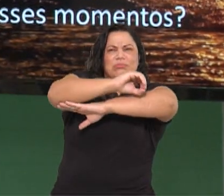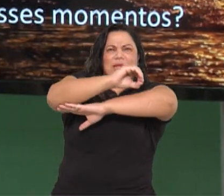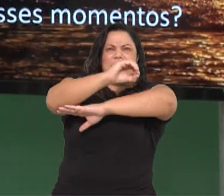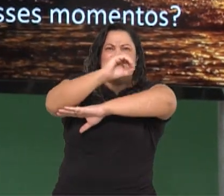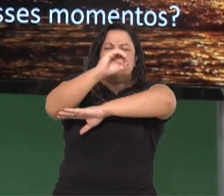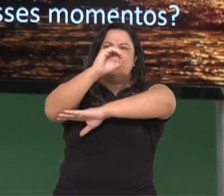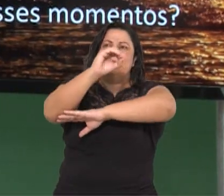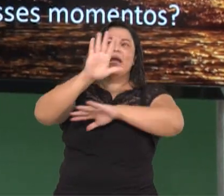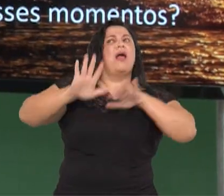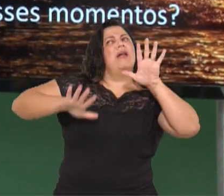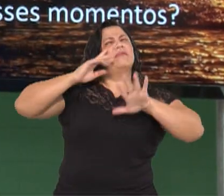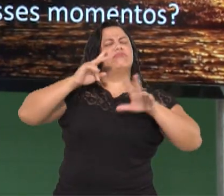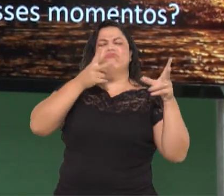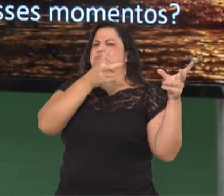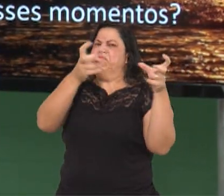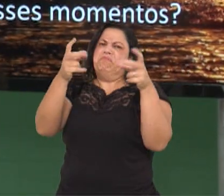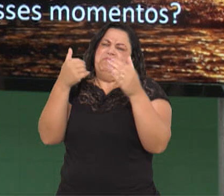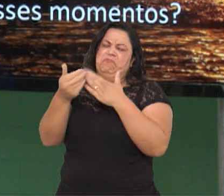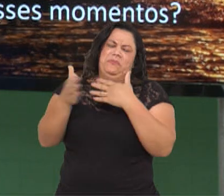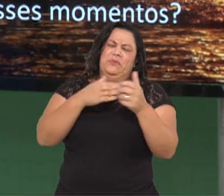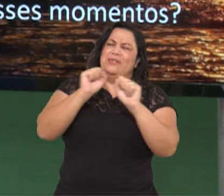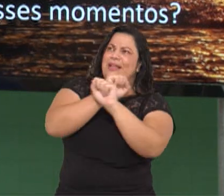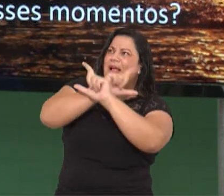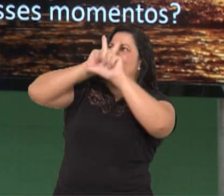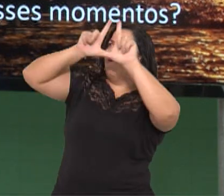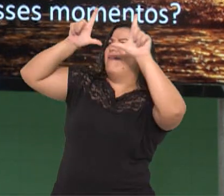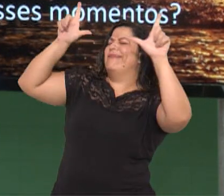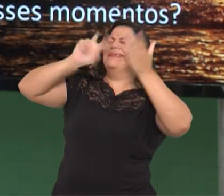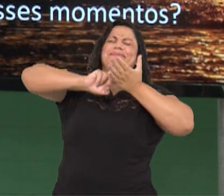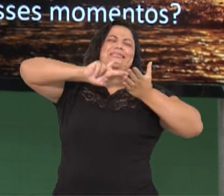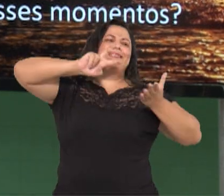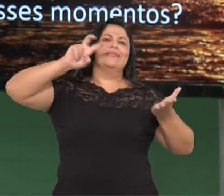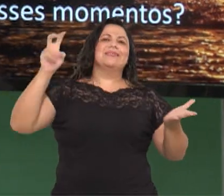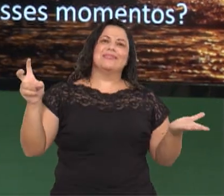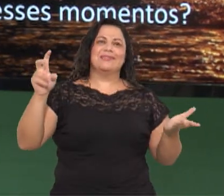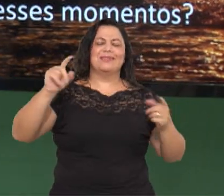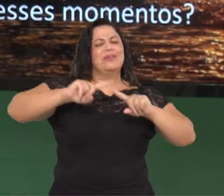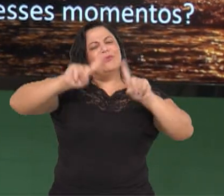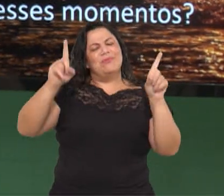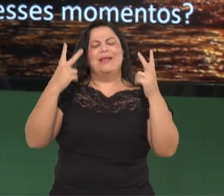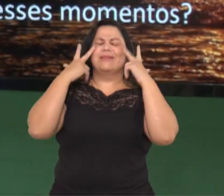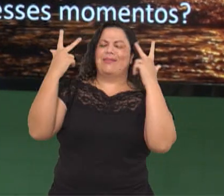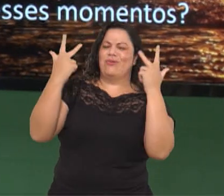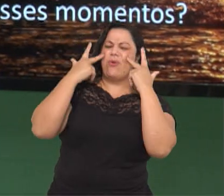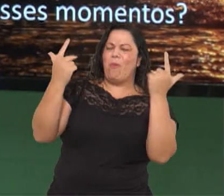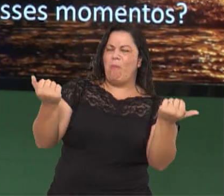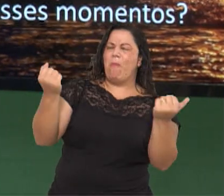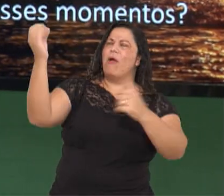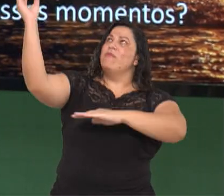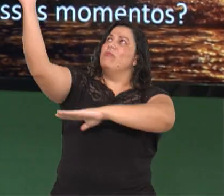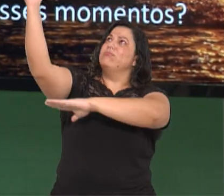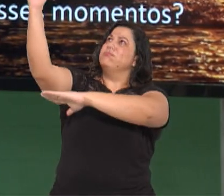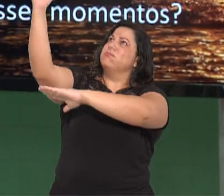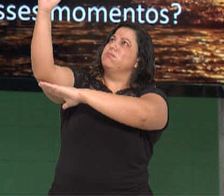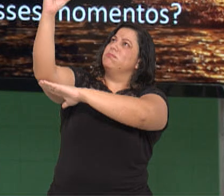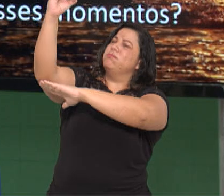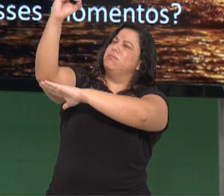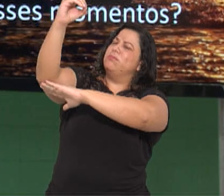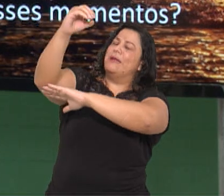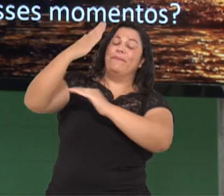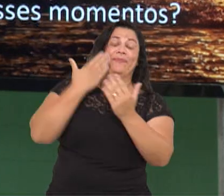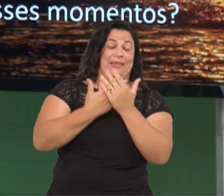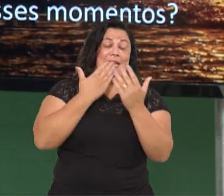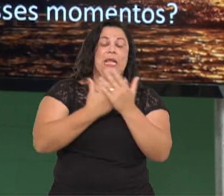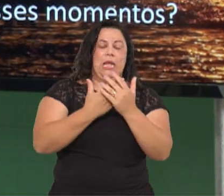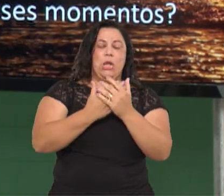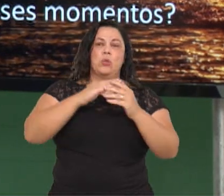observe tanto o nascer do sol. É mais comum ver o pôr do sol, porque a gente está fazendo nossas atividades. Quem estuda de tarde, né, que ia